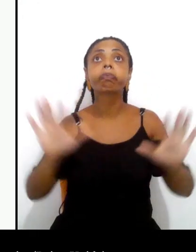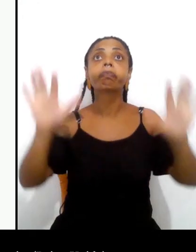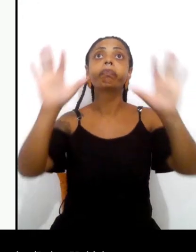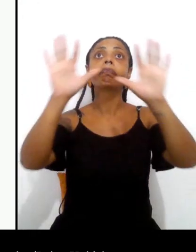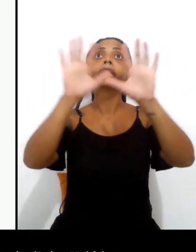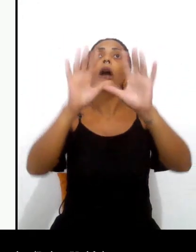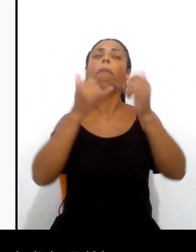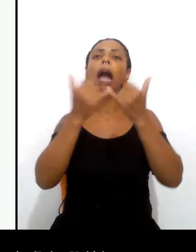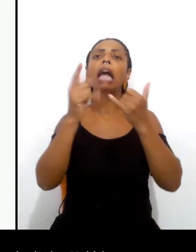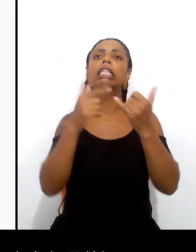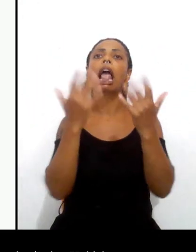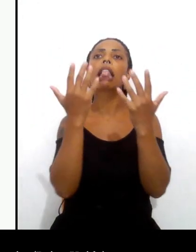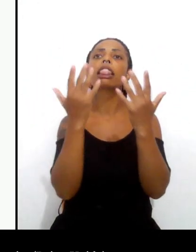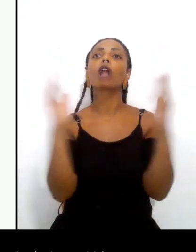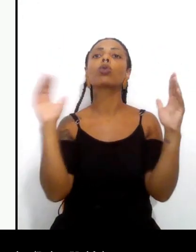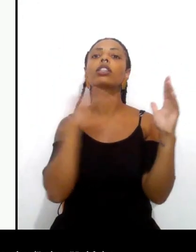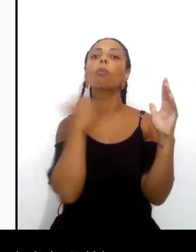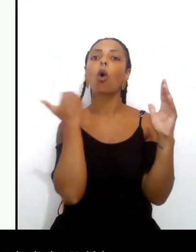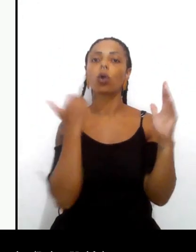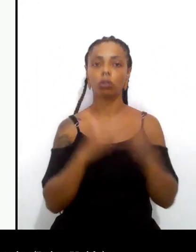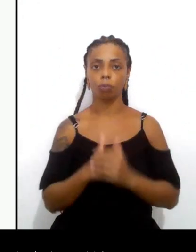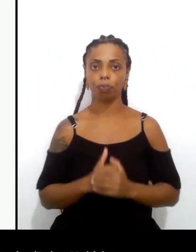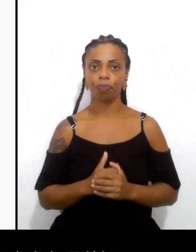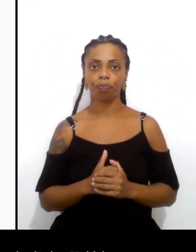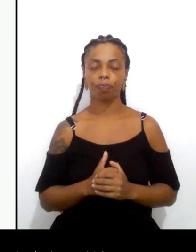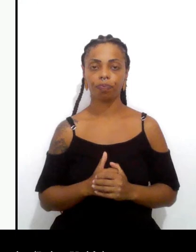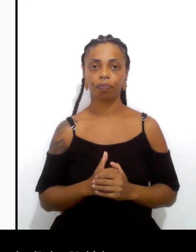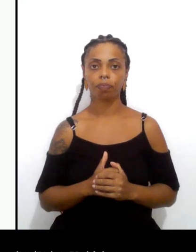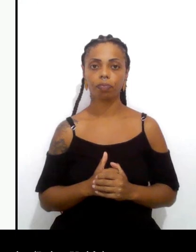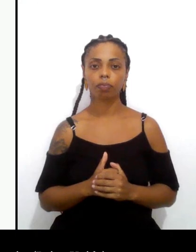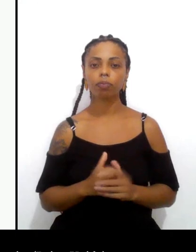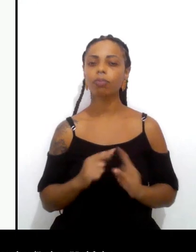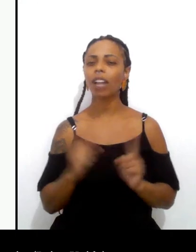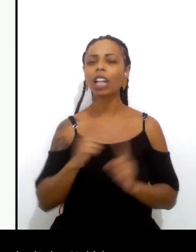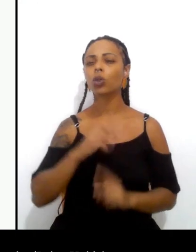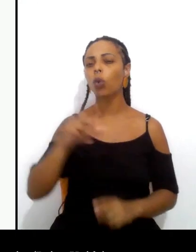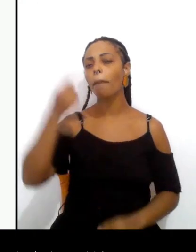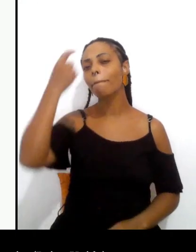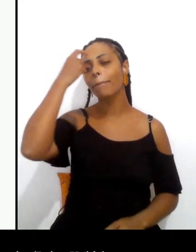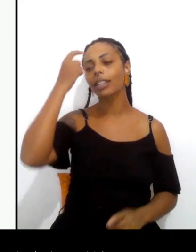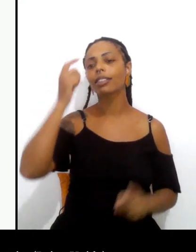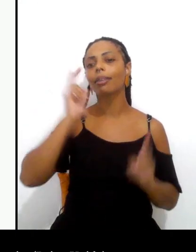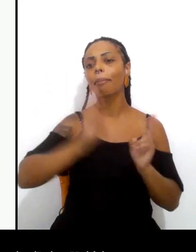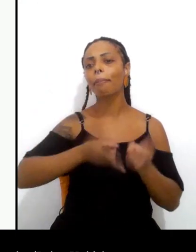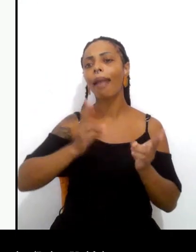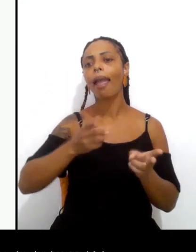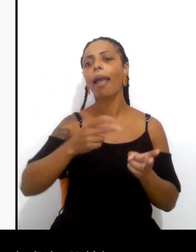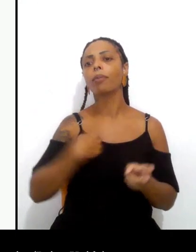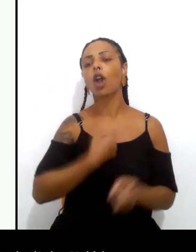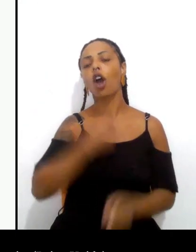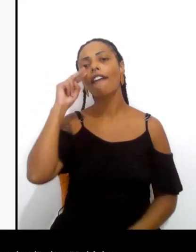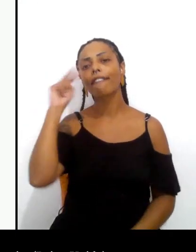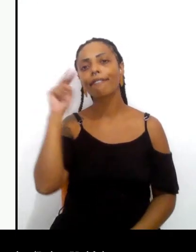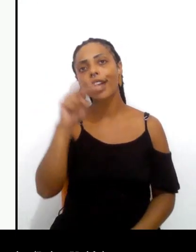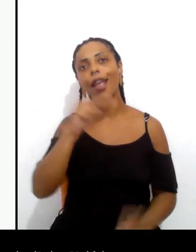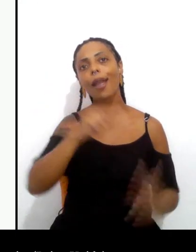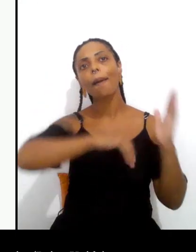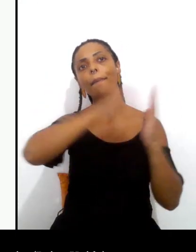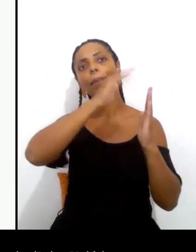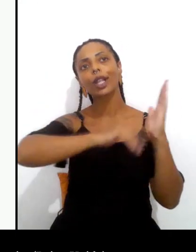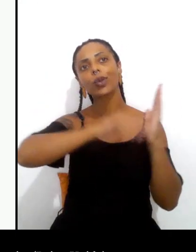saindo um pouco daquela ideia de que vemos uma pintura de